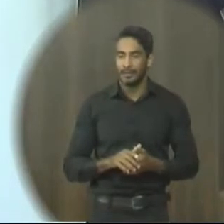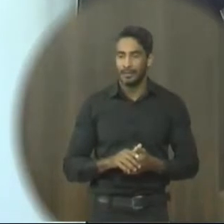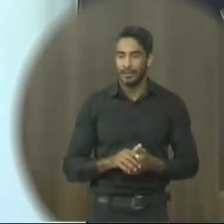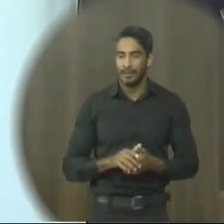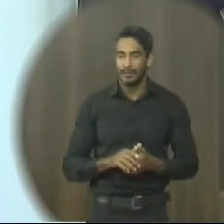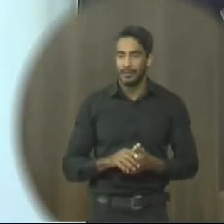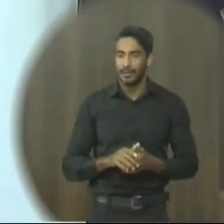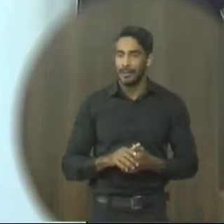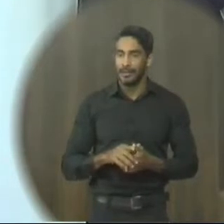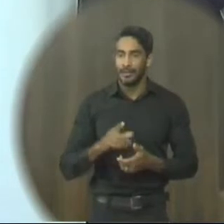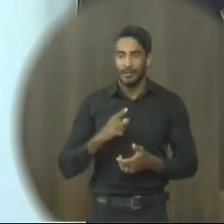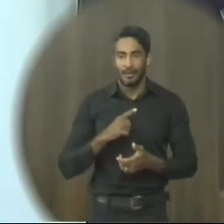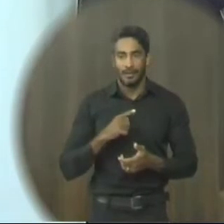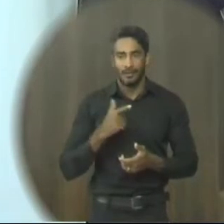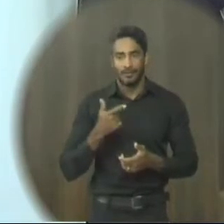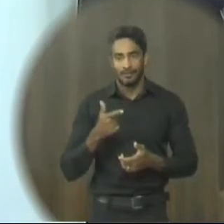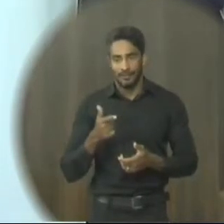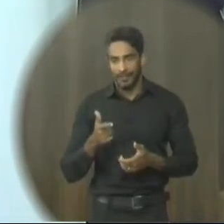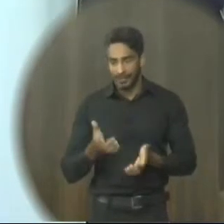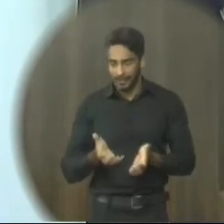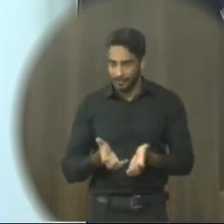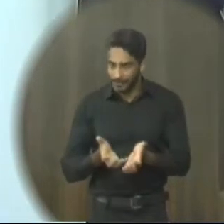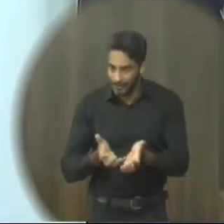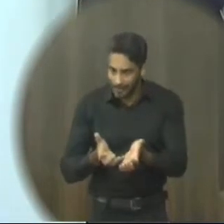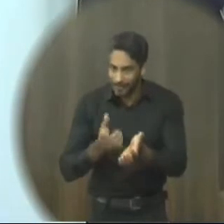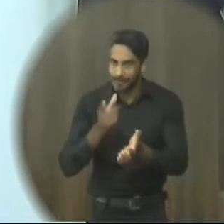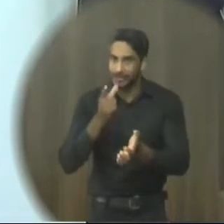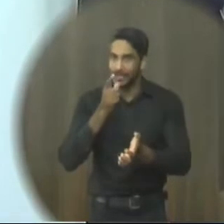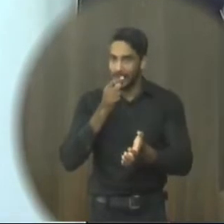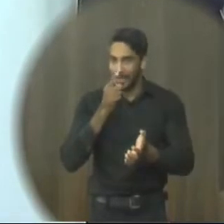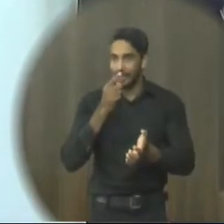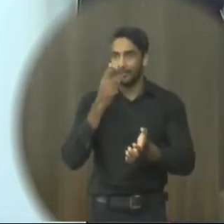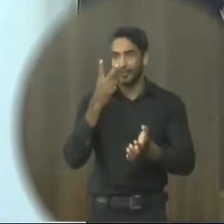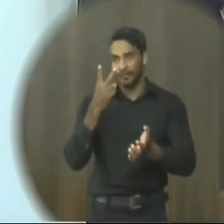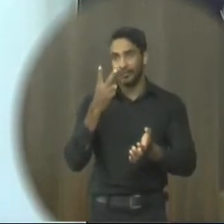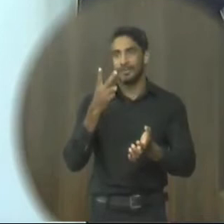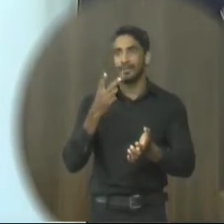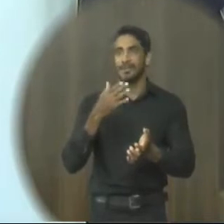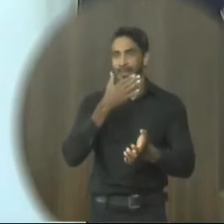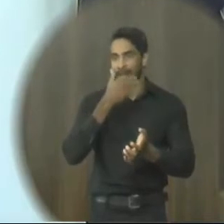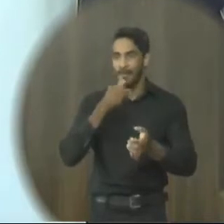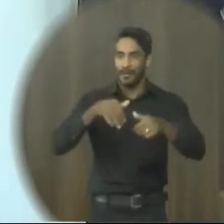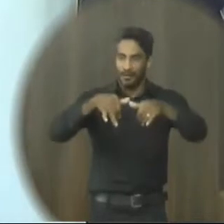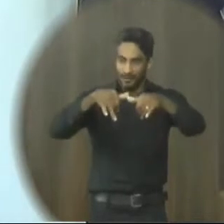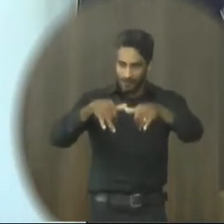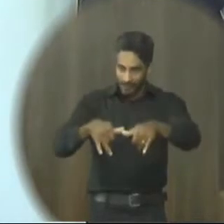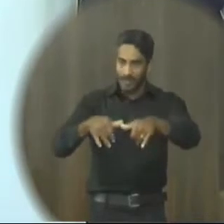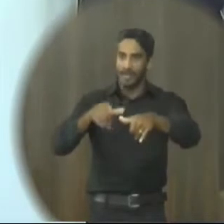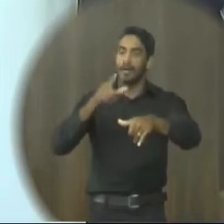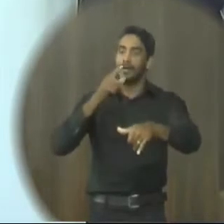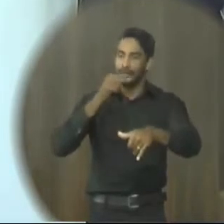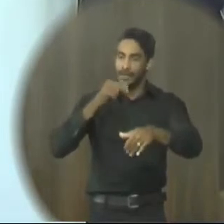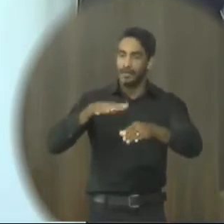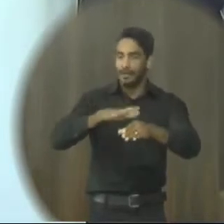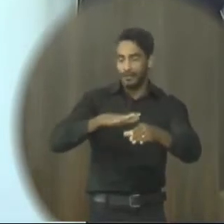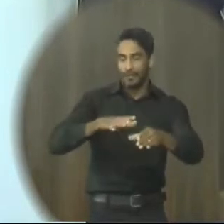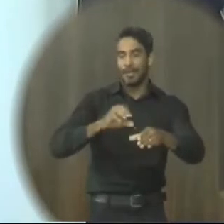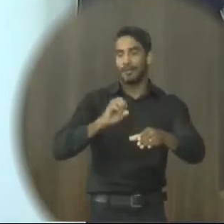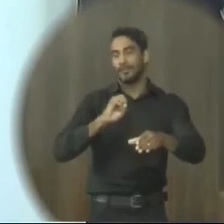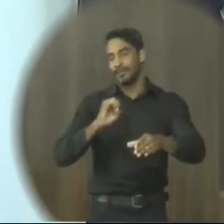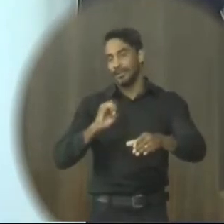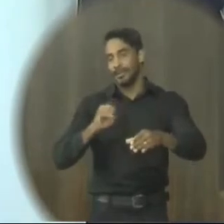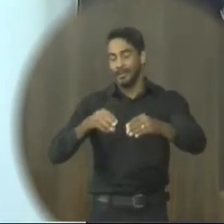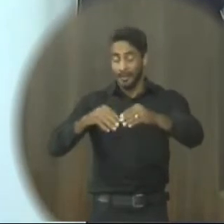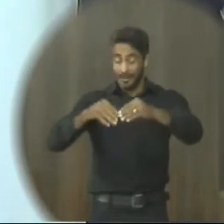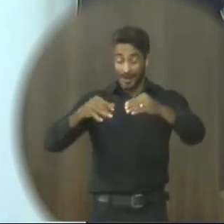nenhum patrulhamento dentro da cidade se não tiver condições de molhar pelo menos duas vezes. É melhor os buracos que é patrulhar e não molhar. A poeira